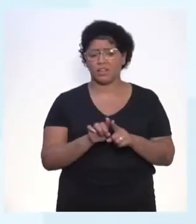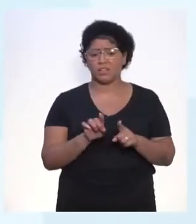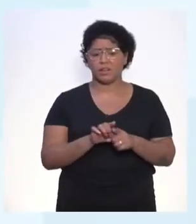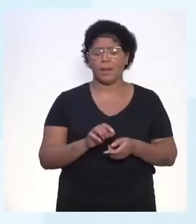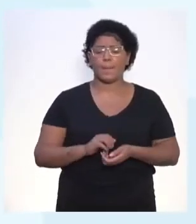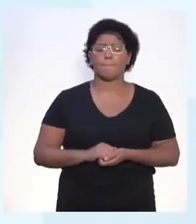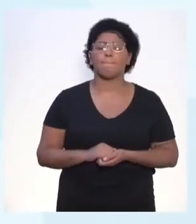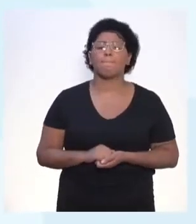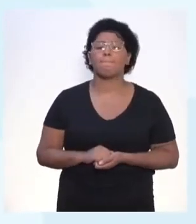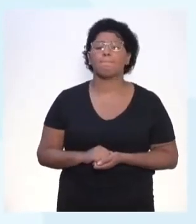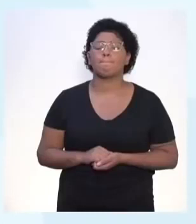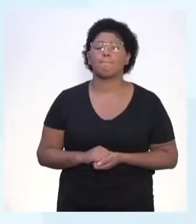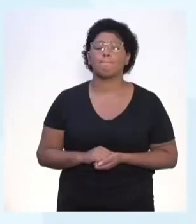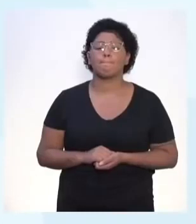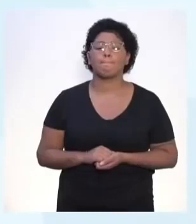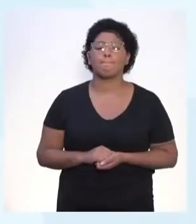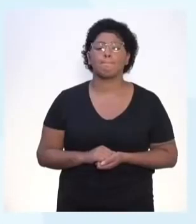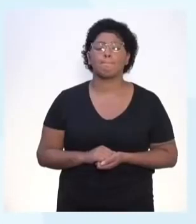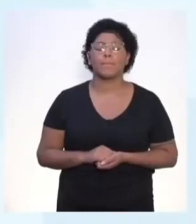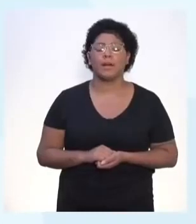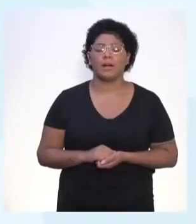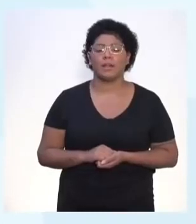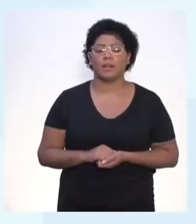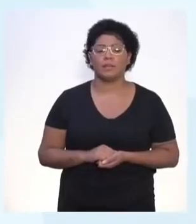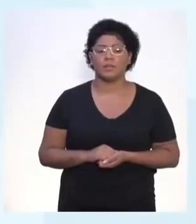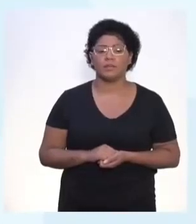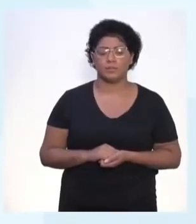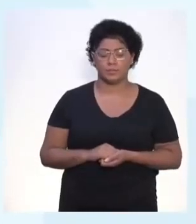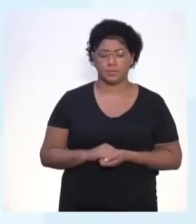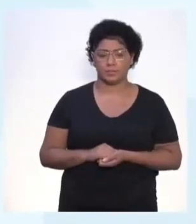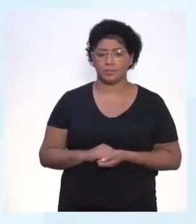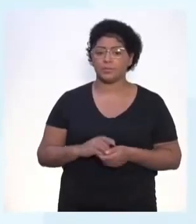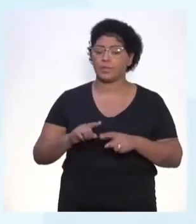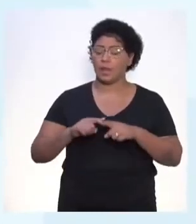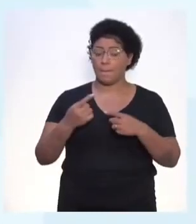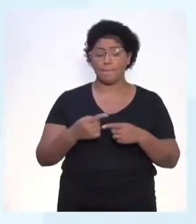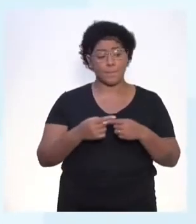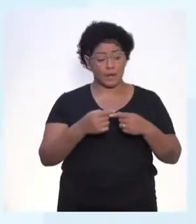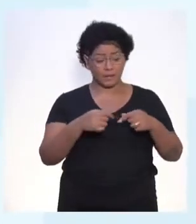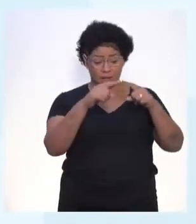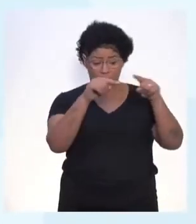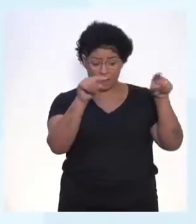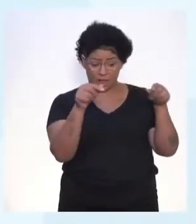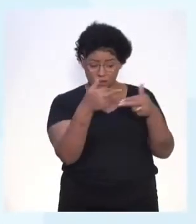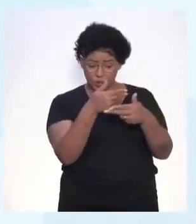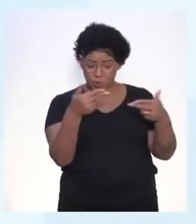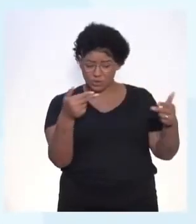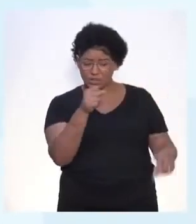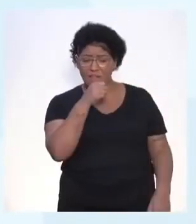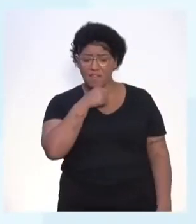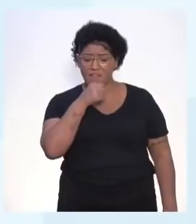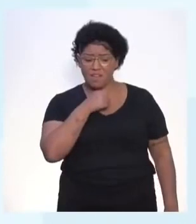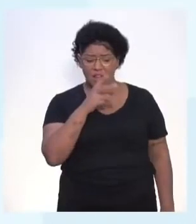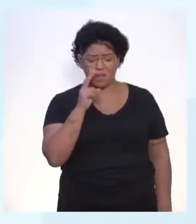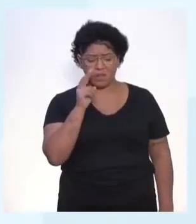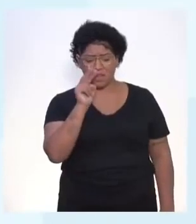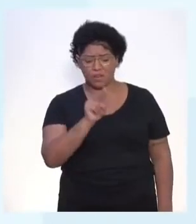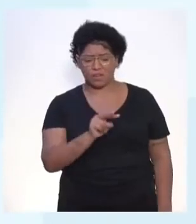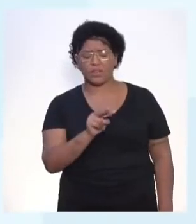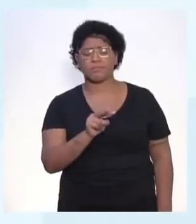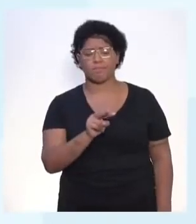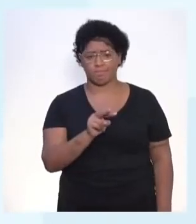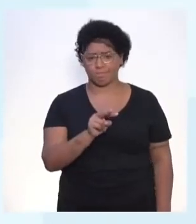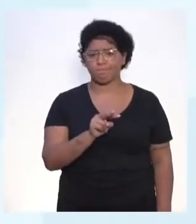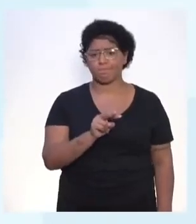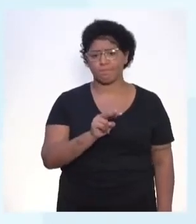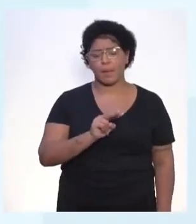ares, enfunadas pelos redondos vestidos a balão. Mas daquelas velhas coisas, sobre as quais a poeira punha mais